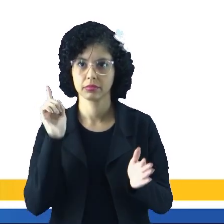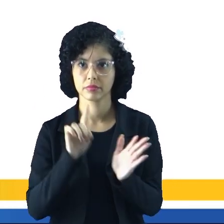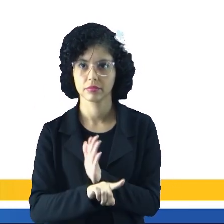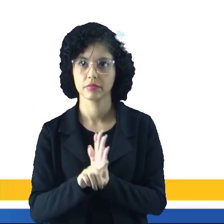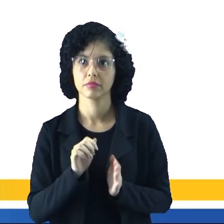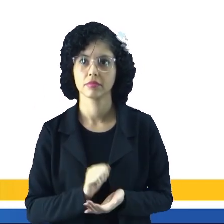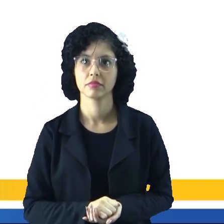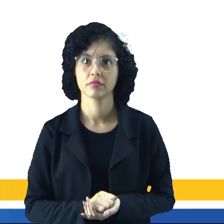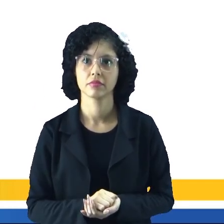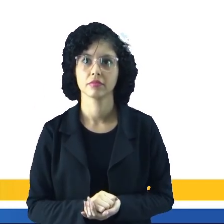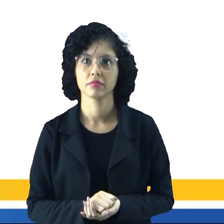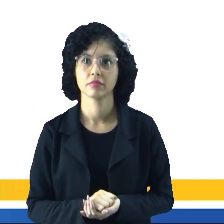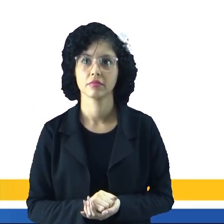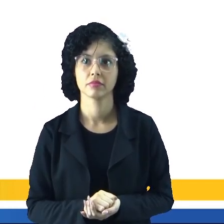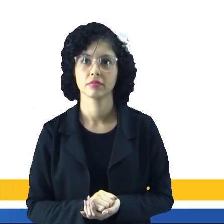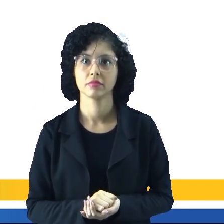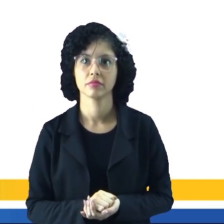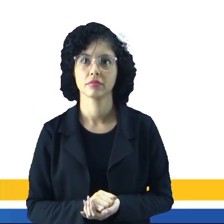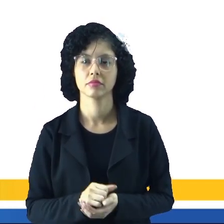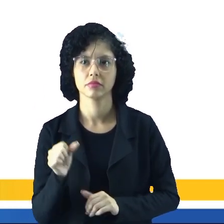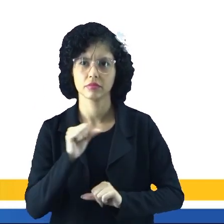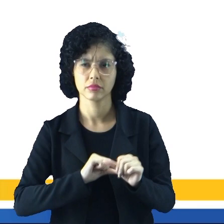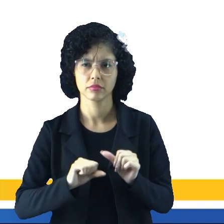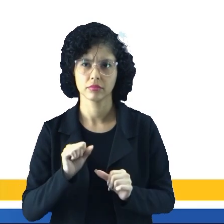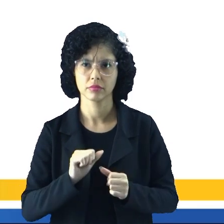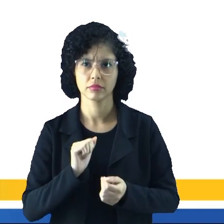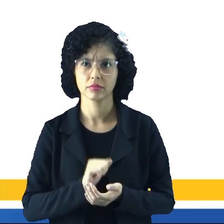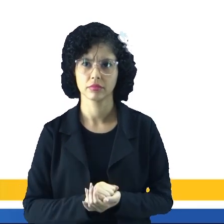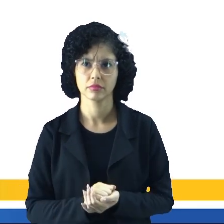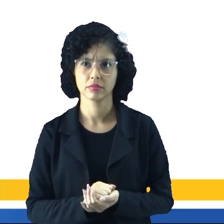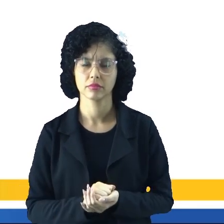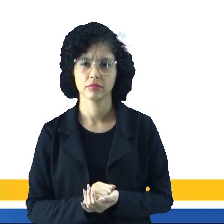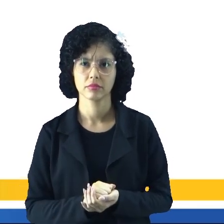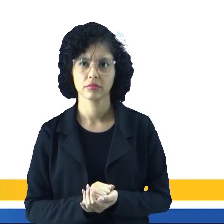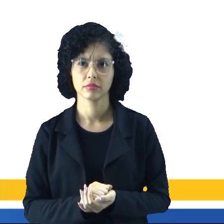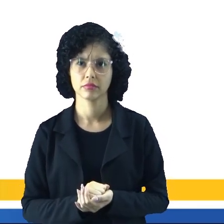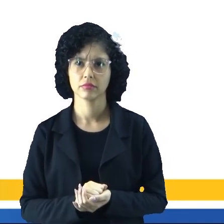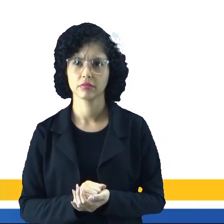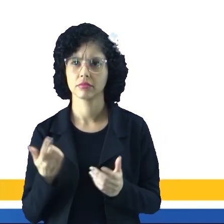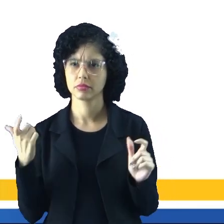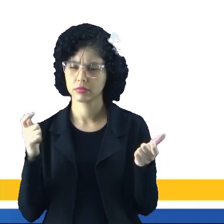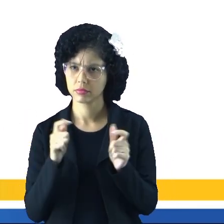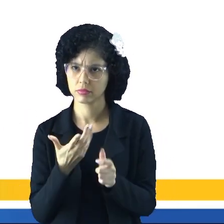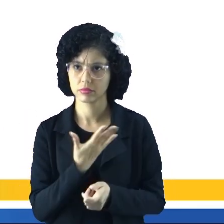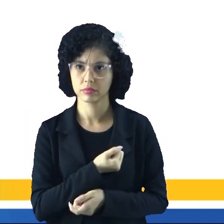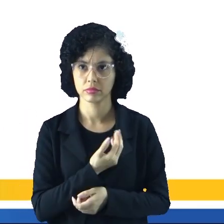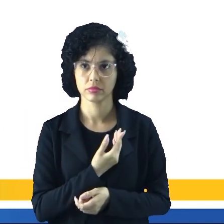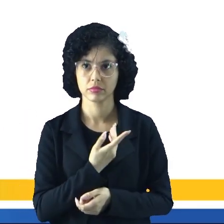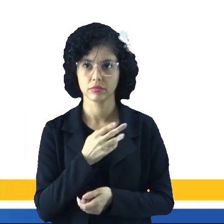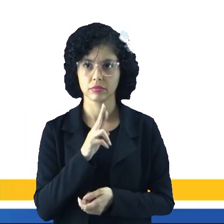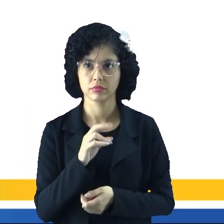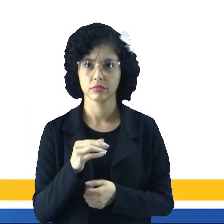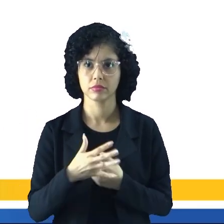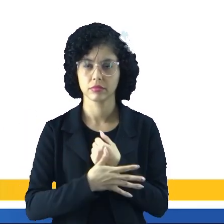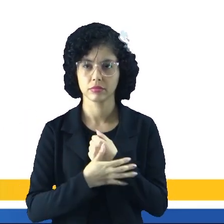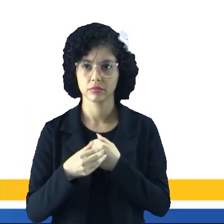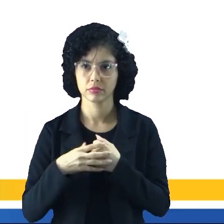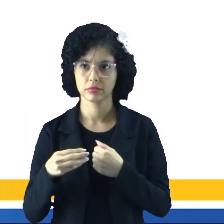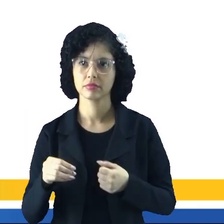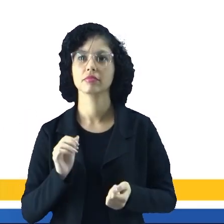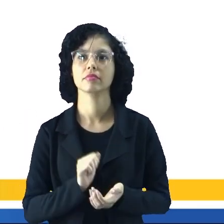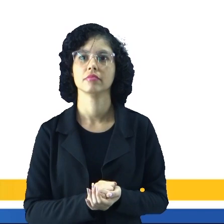pergunta que ele faz aqui. Troca de átomos entre a cálcio e os pelos do gato, diminuição do número de prótons nos pelos